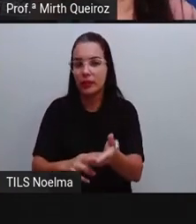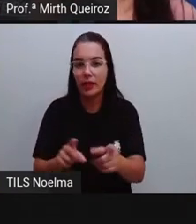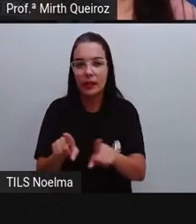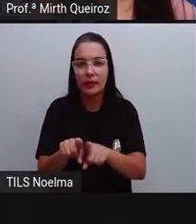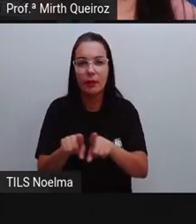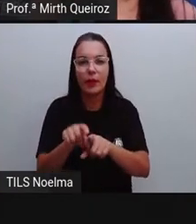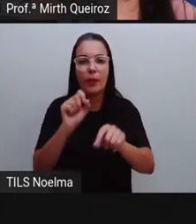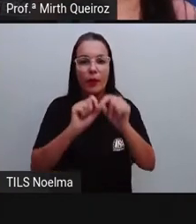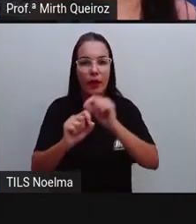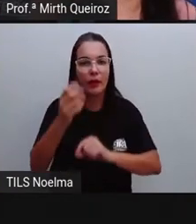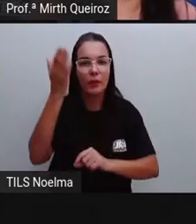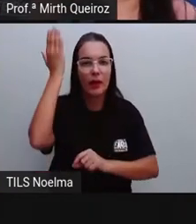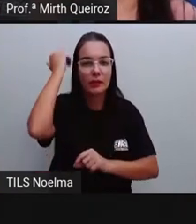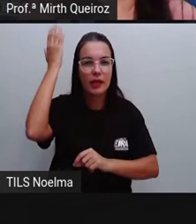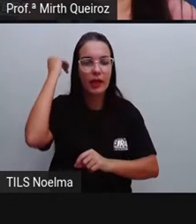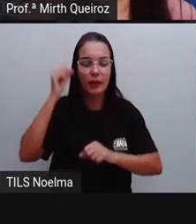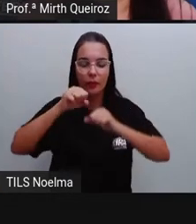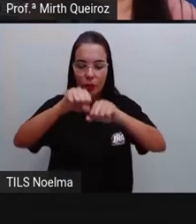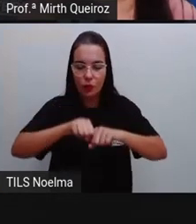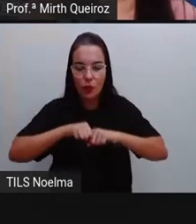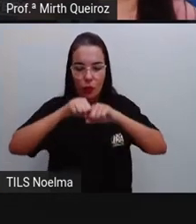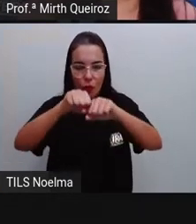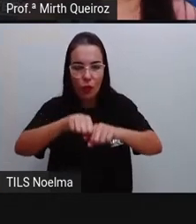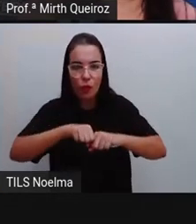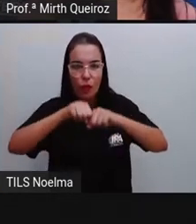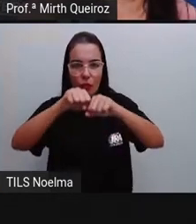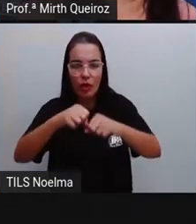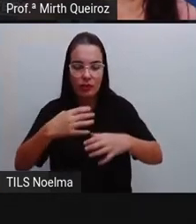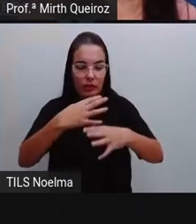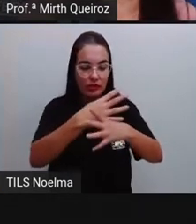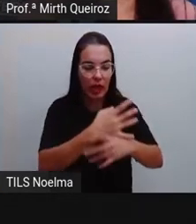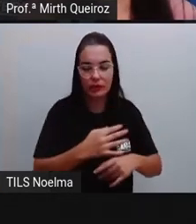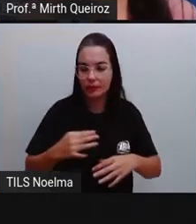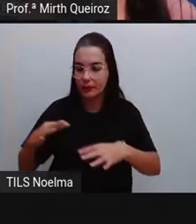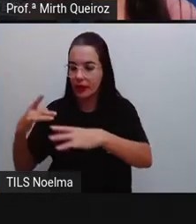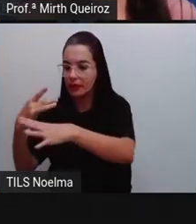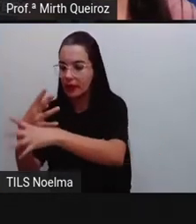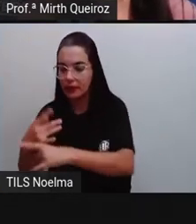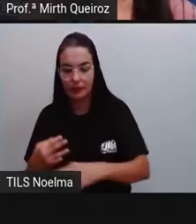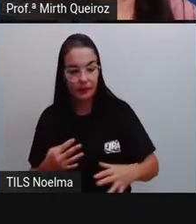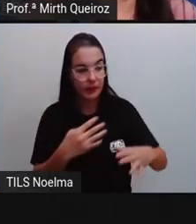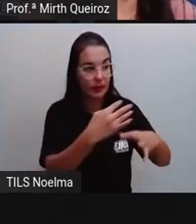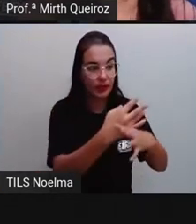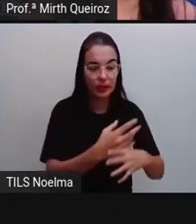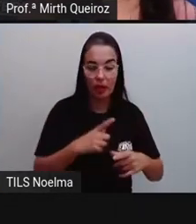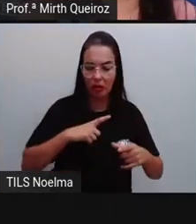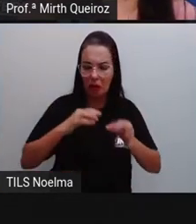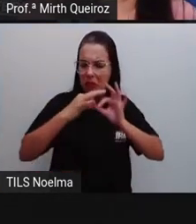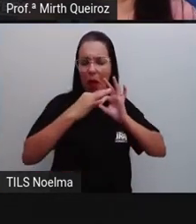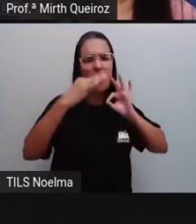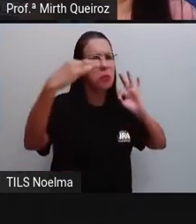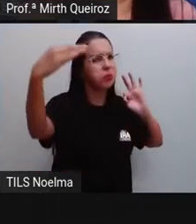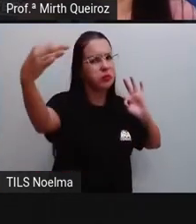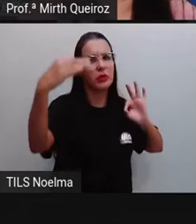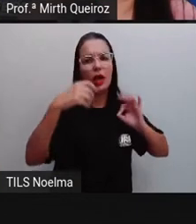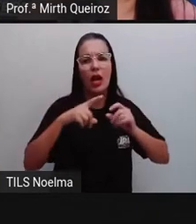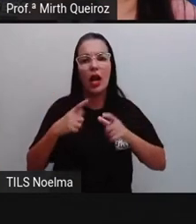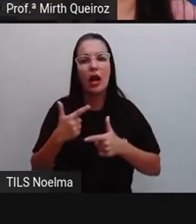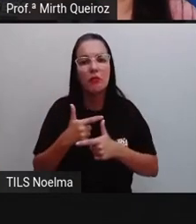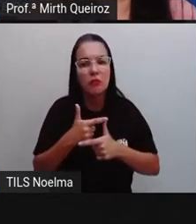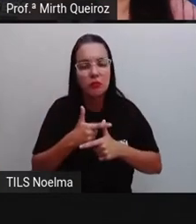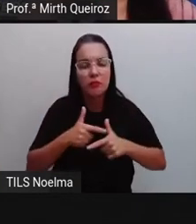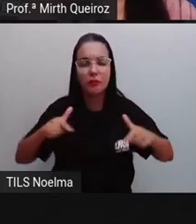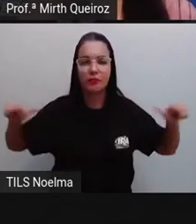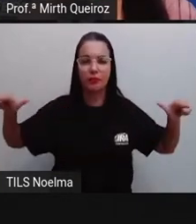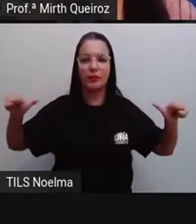dos cavalos que iam de cidade em cidade. Imagine aí, gente, a distância que essas pessoas percorriam de cavalo,